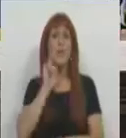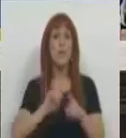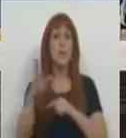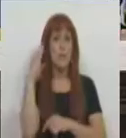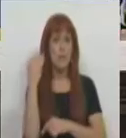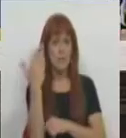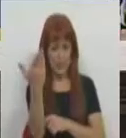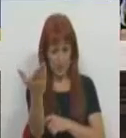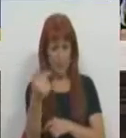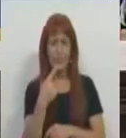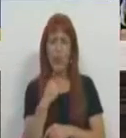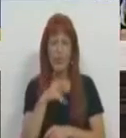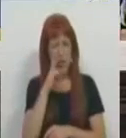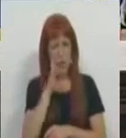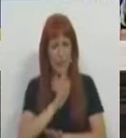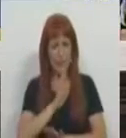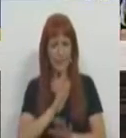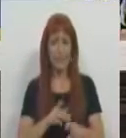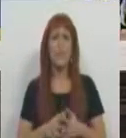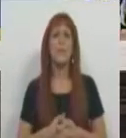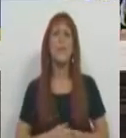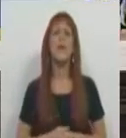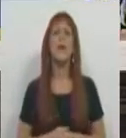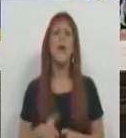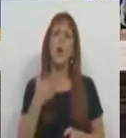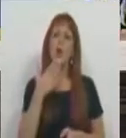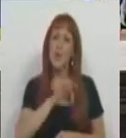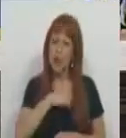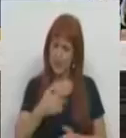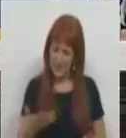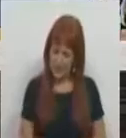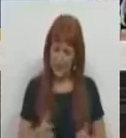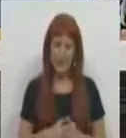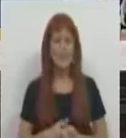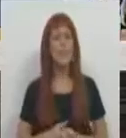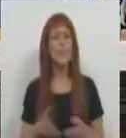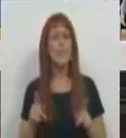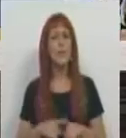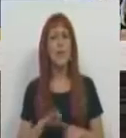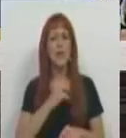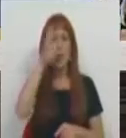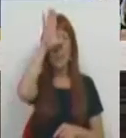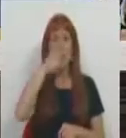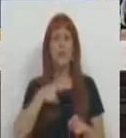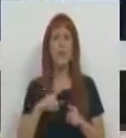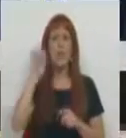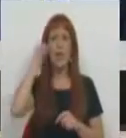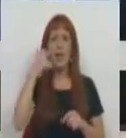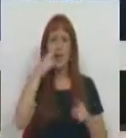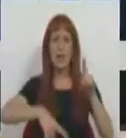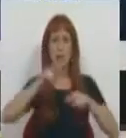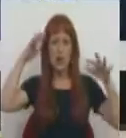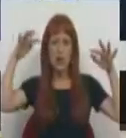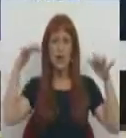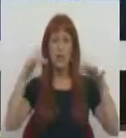Deputada Catarina Martins, de novo as minhas desculpas. Muito obrigada, Sr. Presidente. Sr. Primeiro-Ministro, a crise migratória ou a